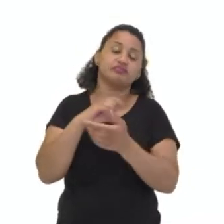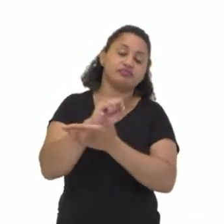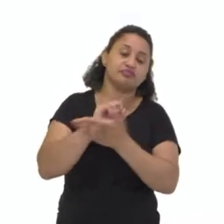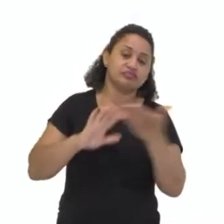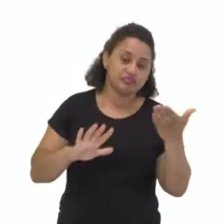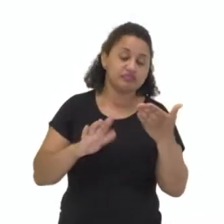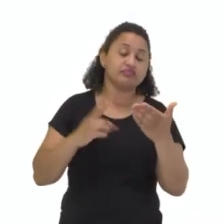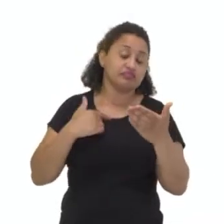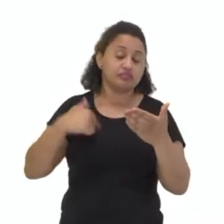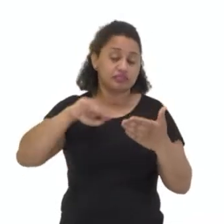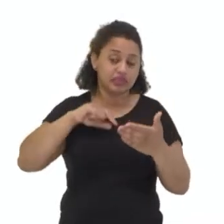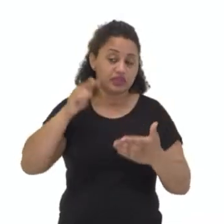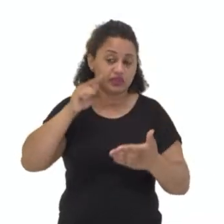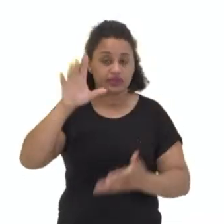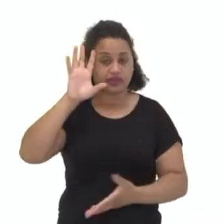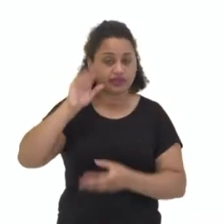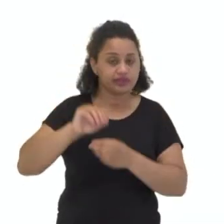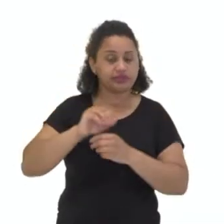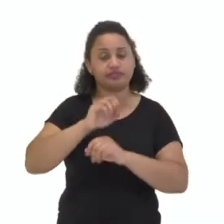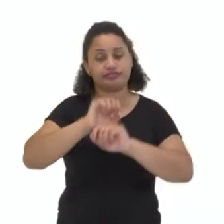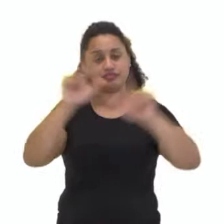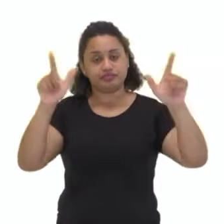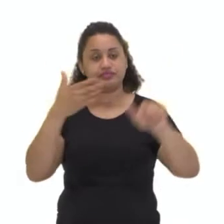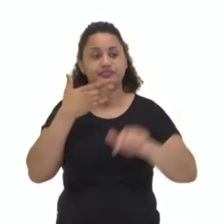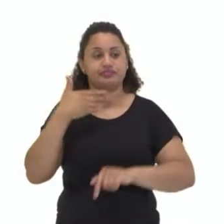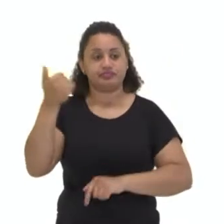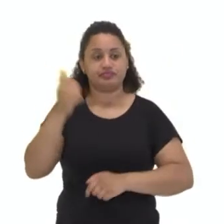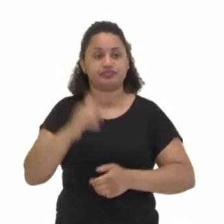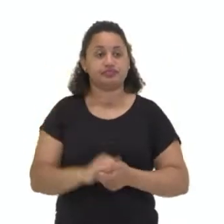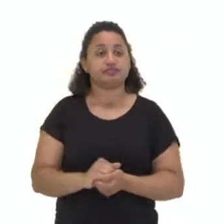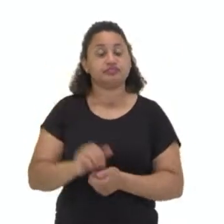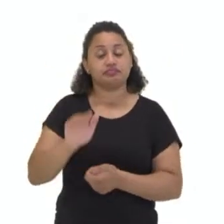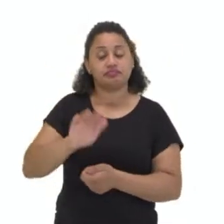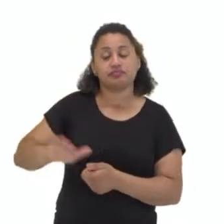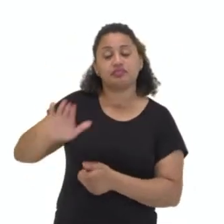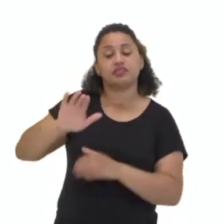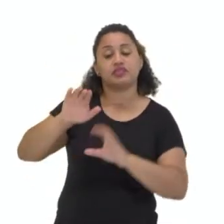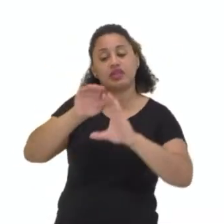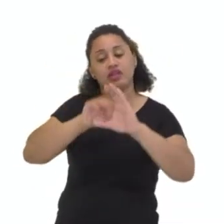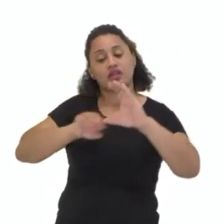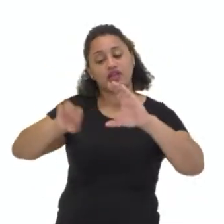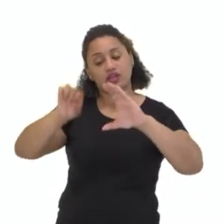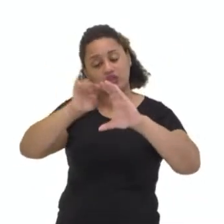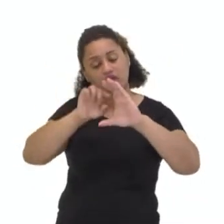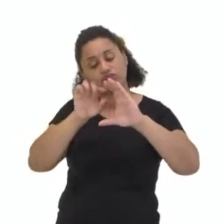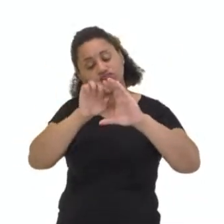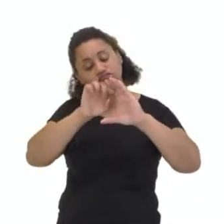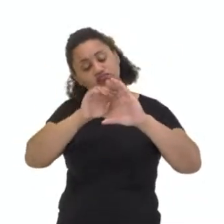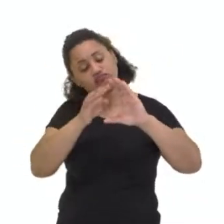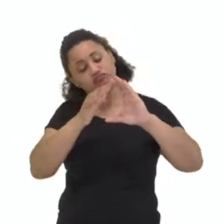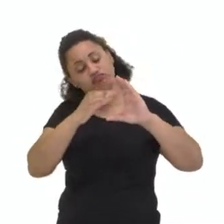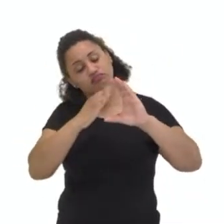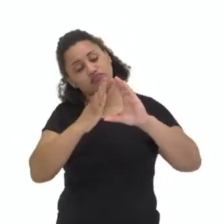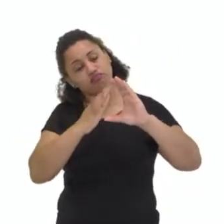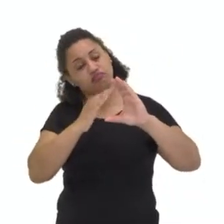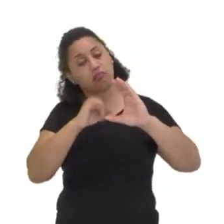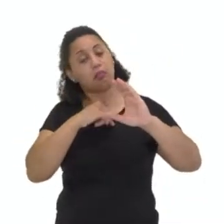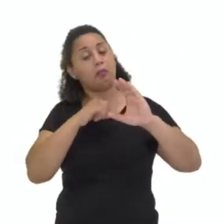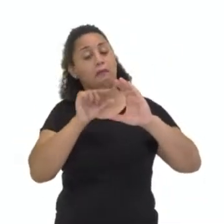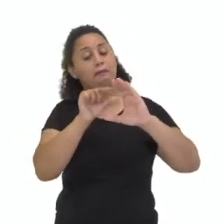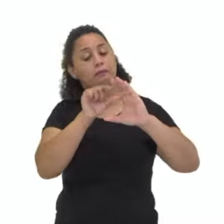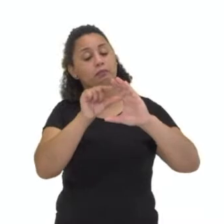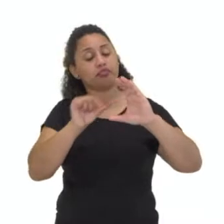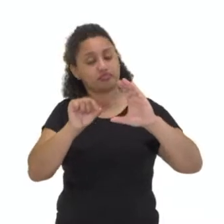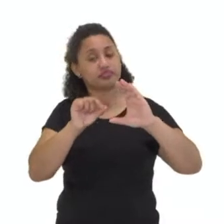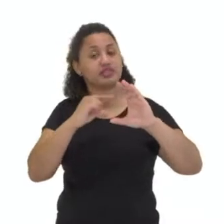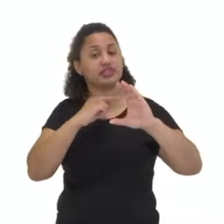nos auxiliando. Então, fique atento. Setor circular é uma parte de um círculo limitada por